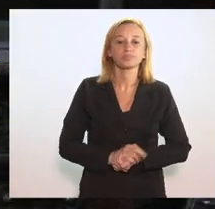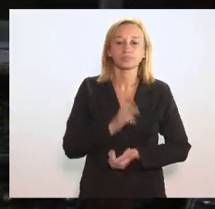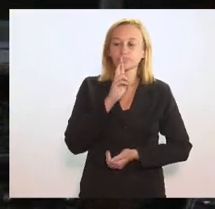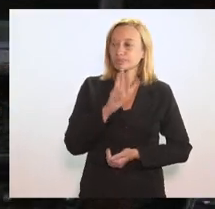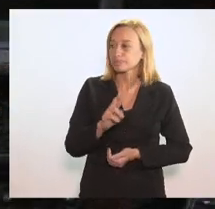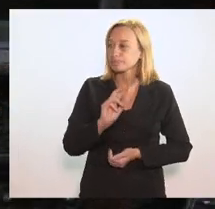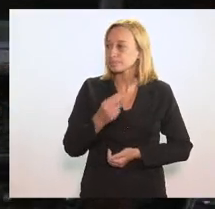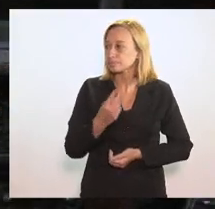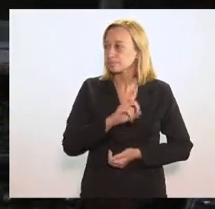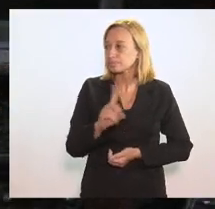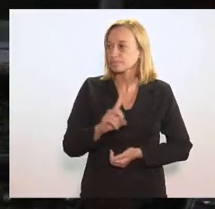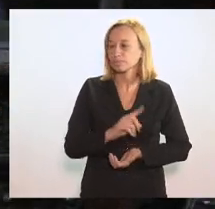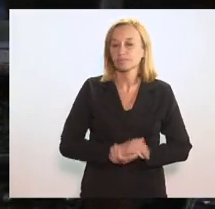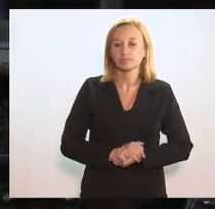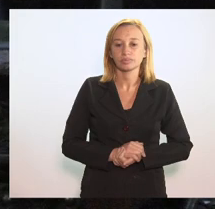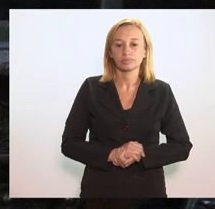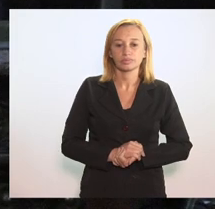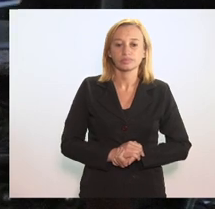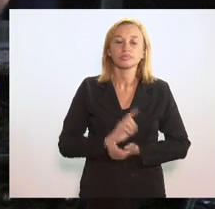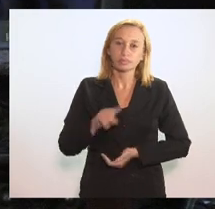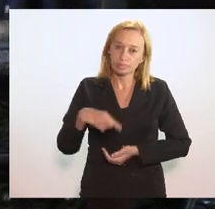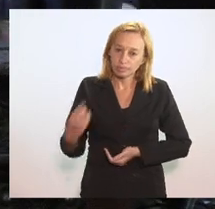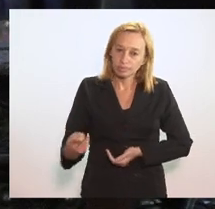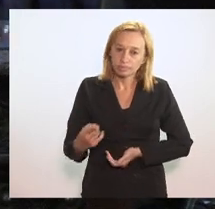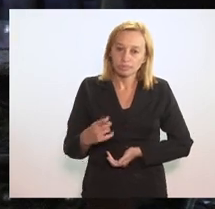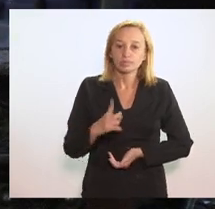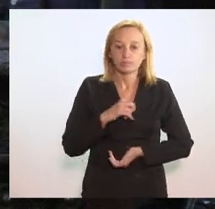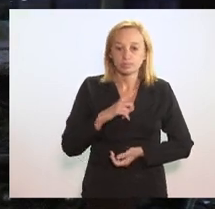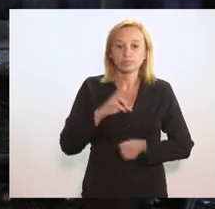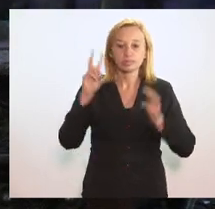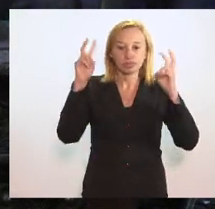não, se não vem esse, vem o outro que tem temas